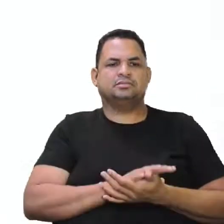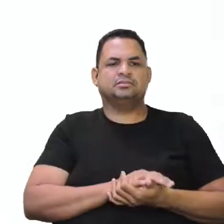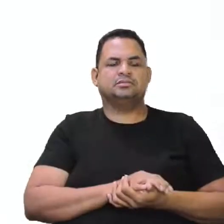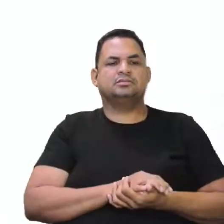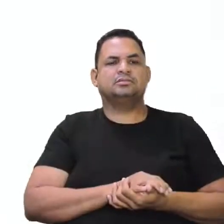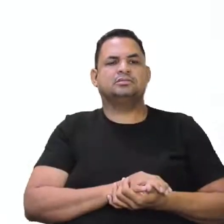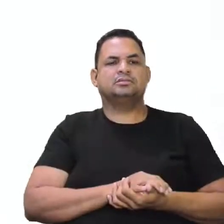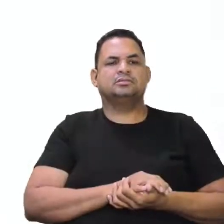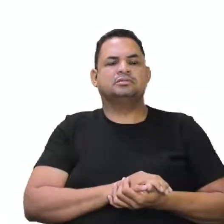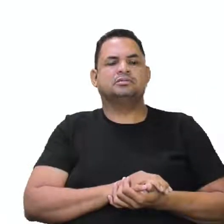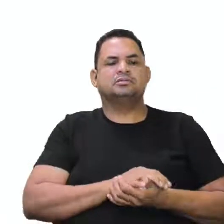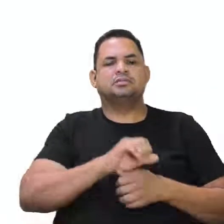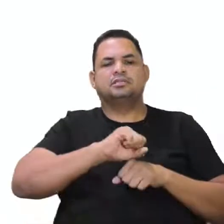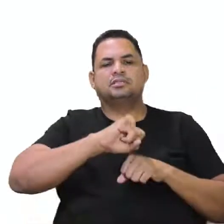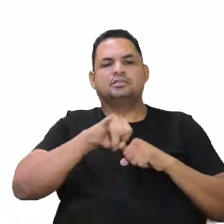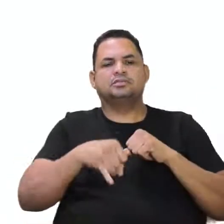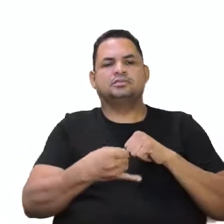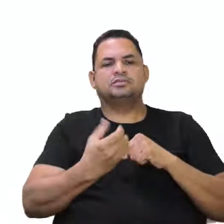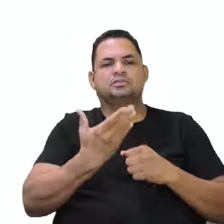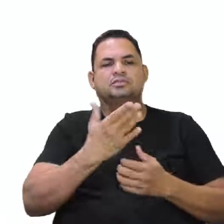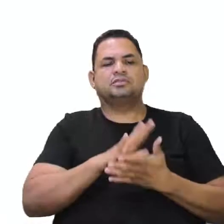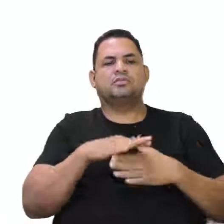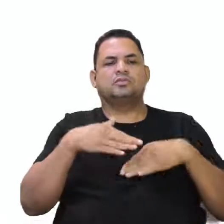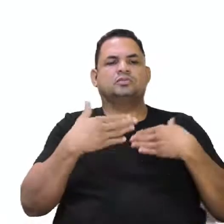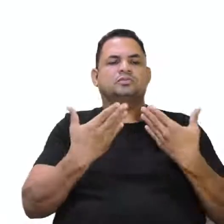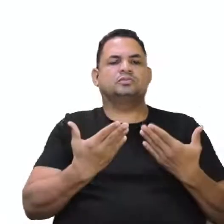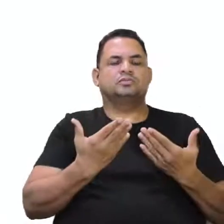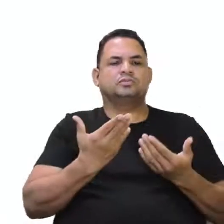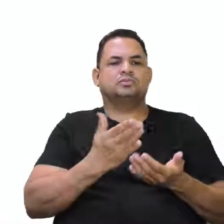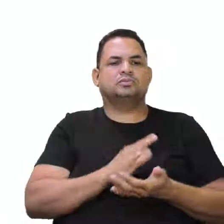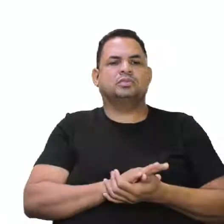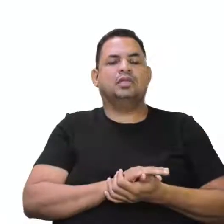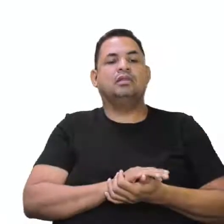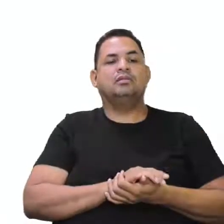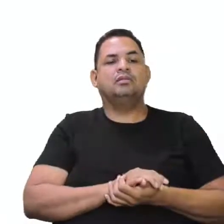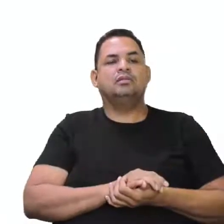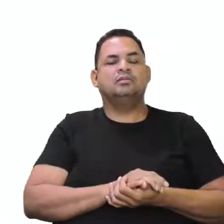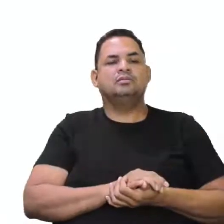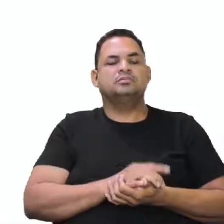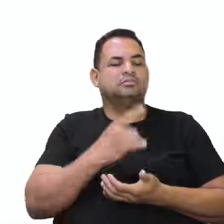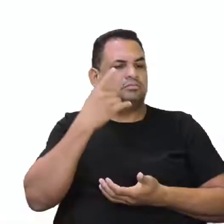deles, você tem os adjetivos pátrios. Então, você tem que me dizer qual é, pensa aí, qual é